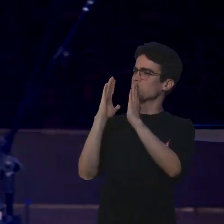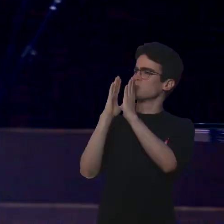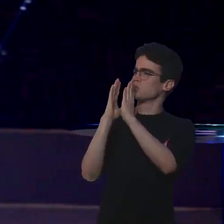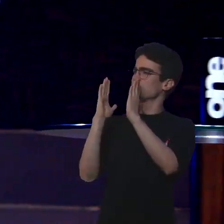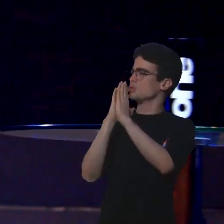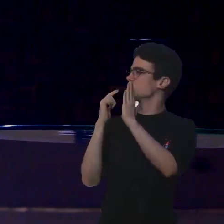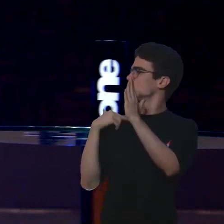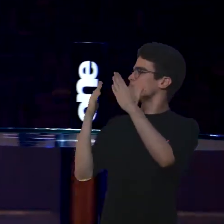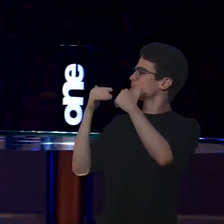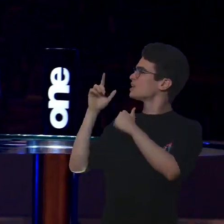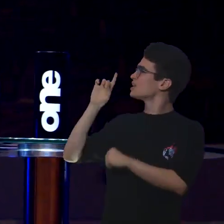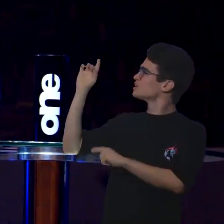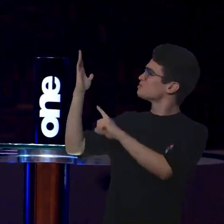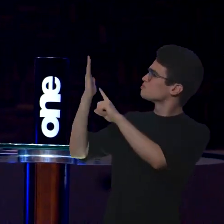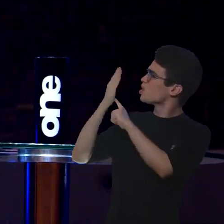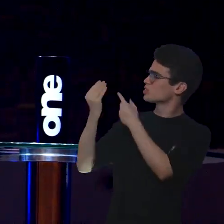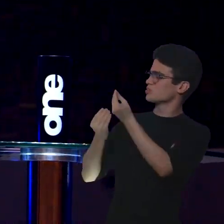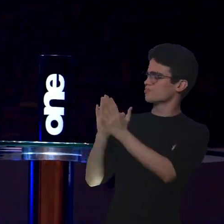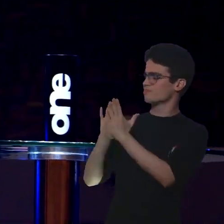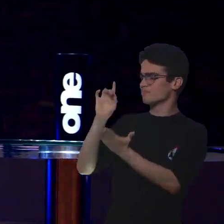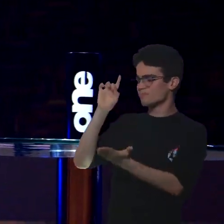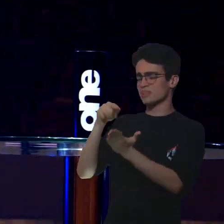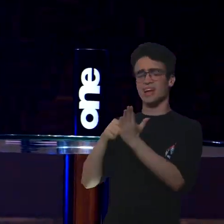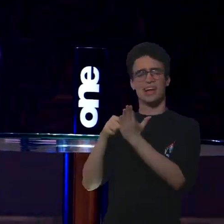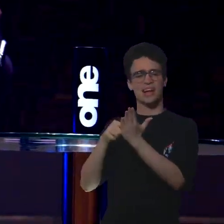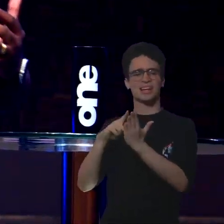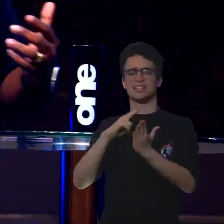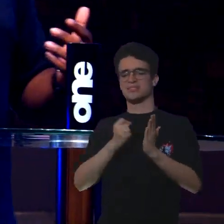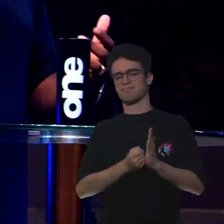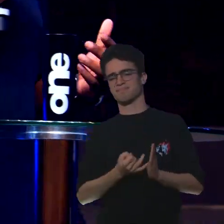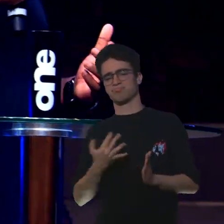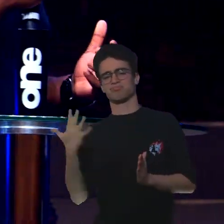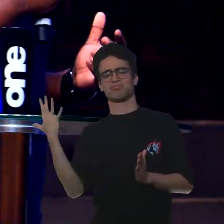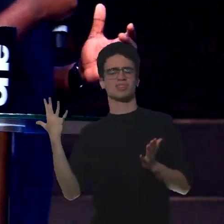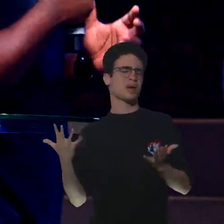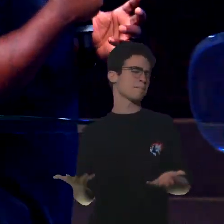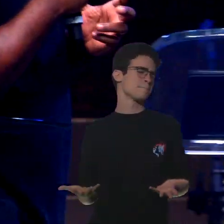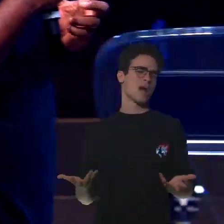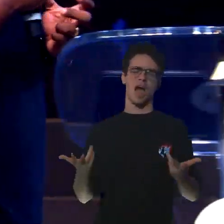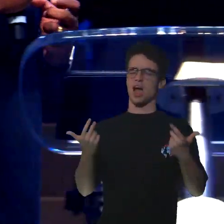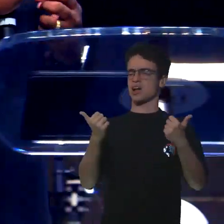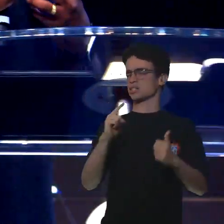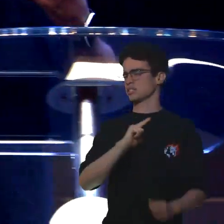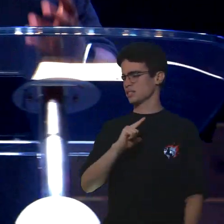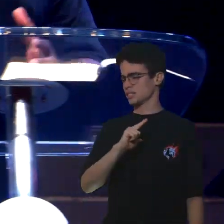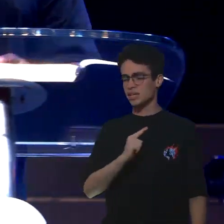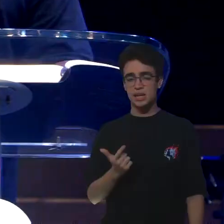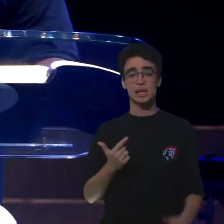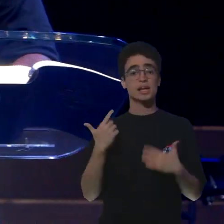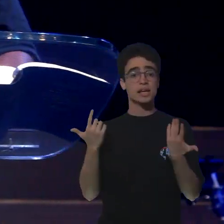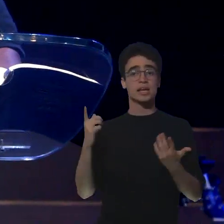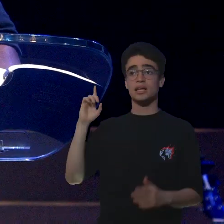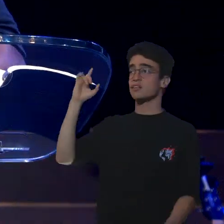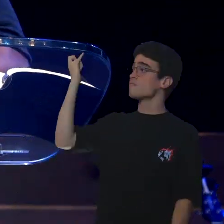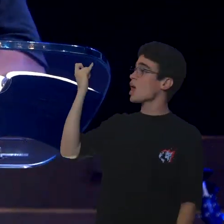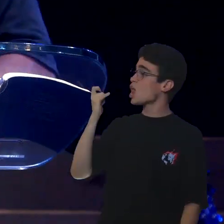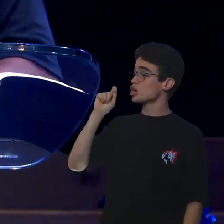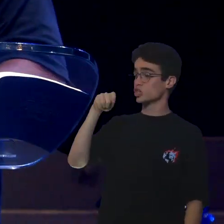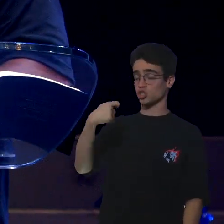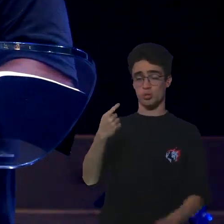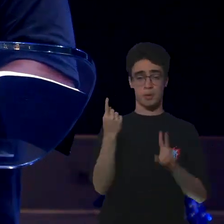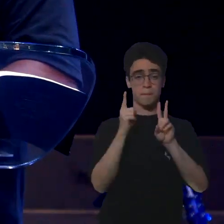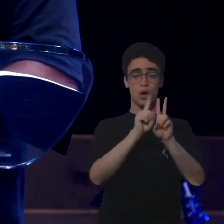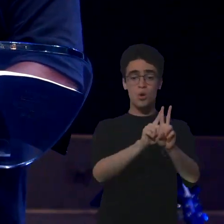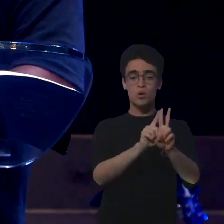pedindo um texto. A Bíblia, ela tem inúmeras passagens maravilhosas. E quando o Senhor me levou para essa passagem, eu estava